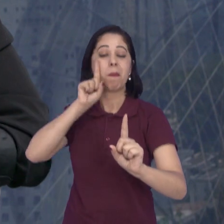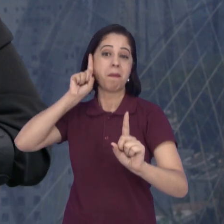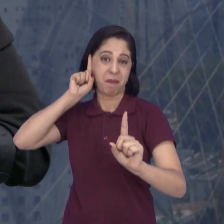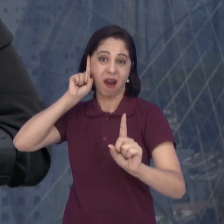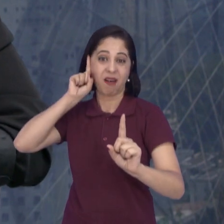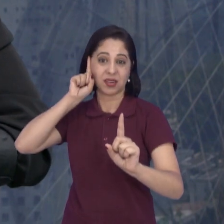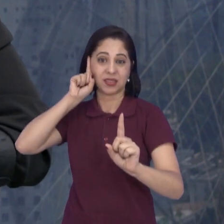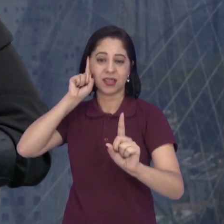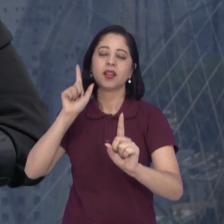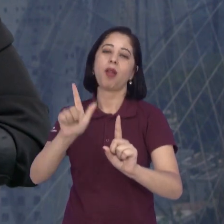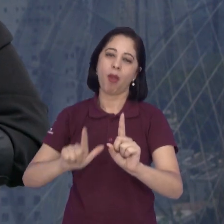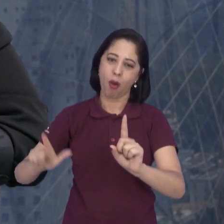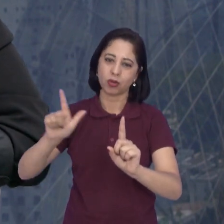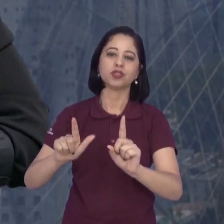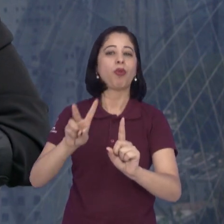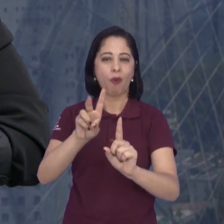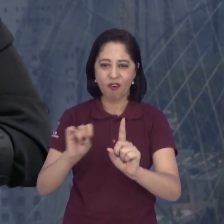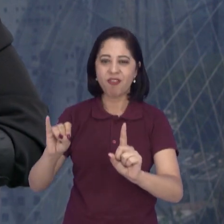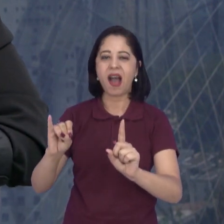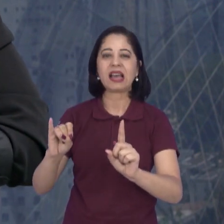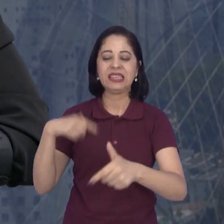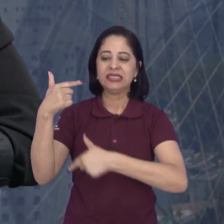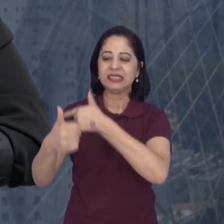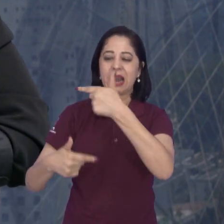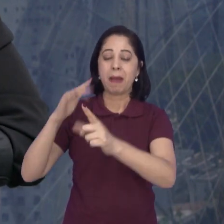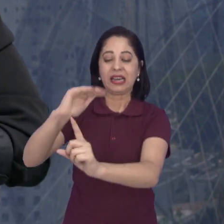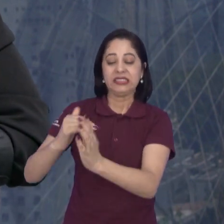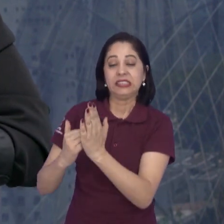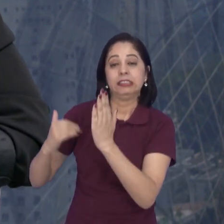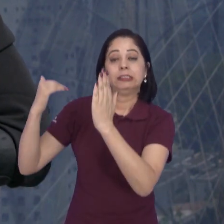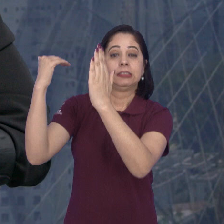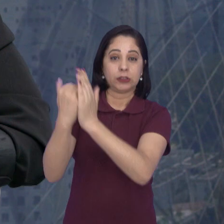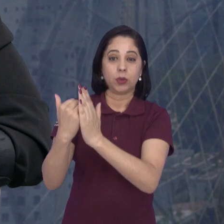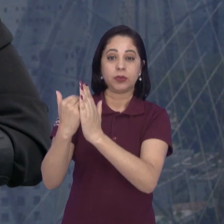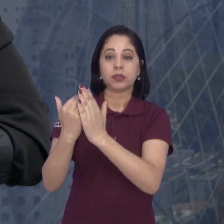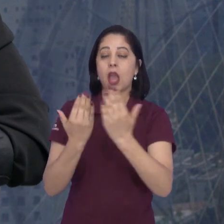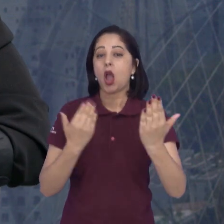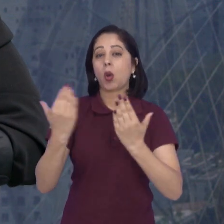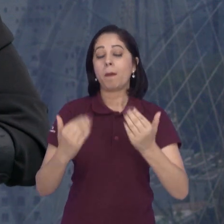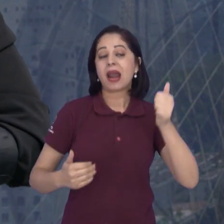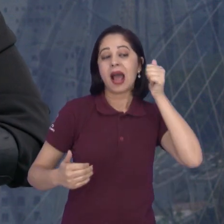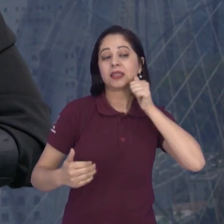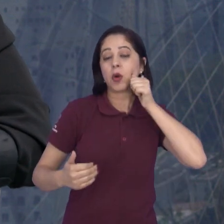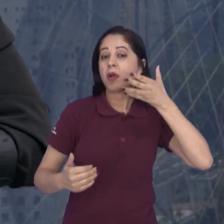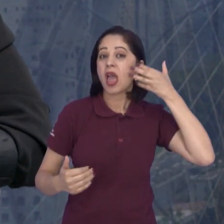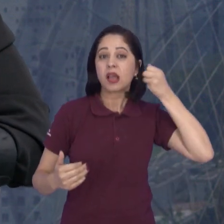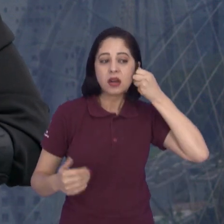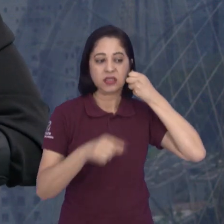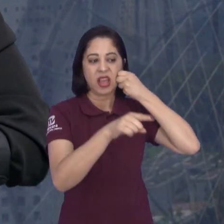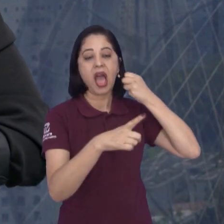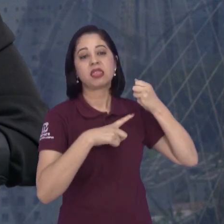pardas, obviamente elas têm uma sobrecarga muito maior do que as mulheres, por exemplo, que contam com rede de